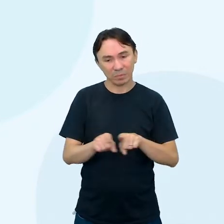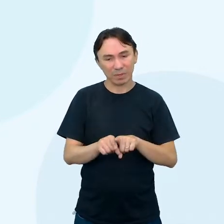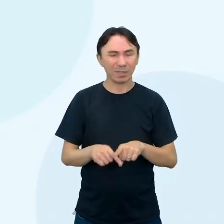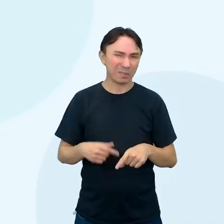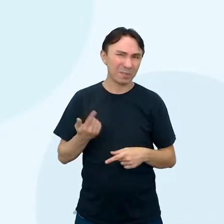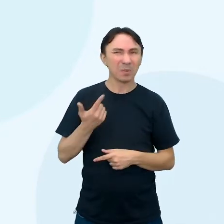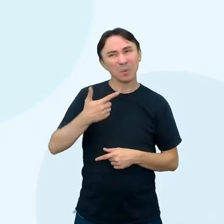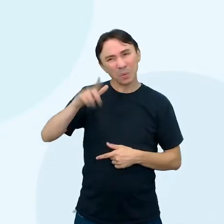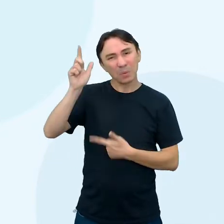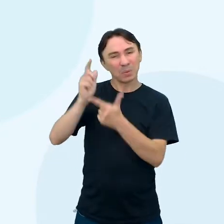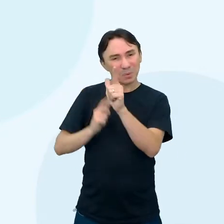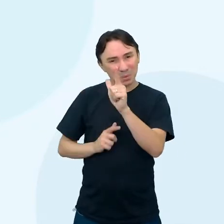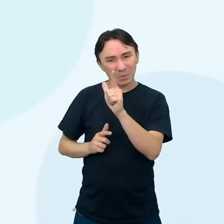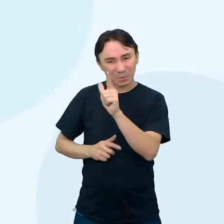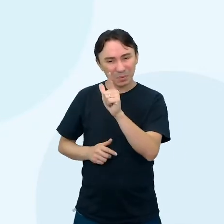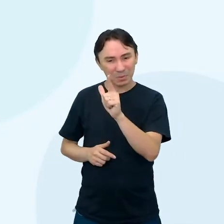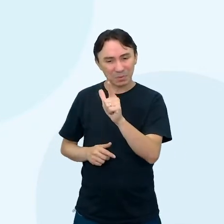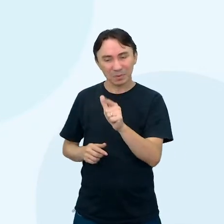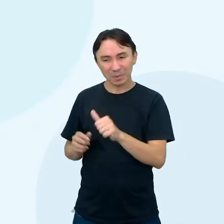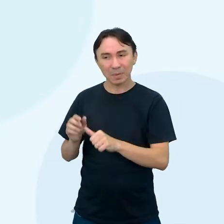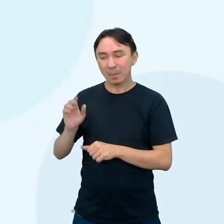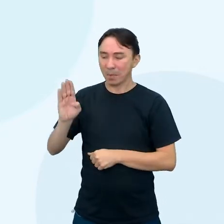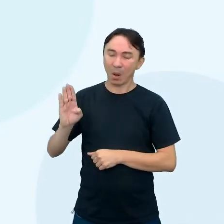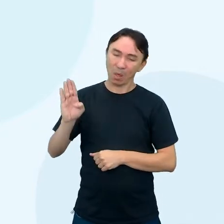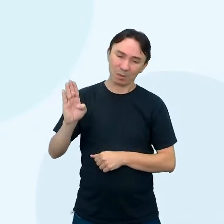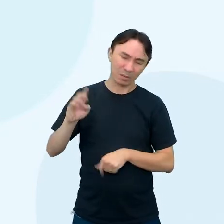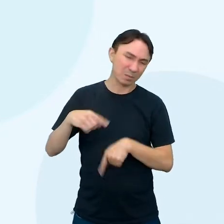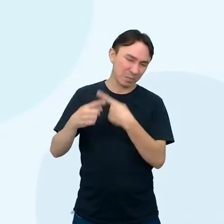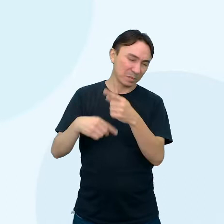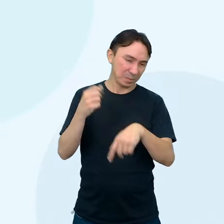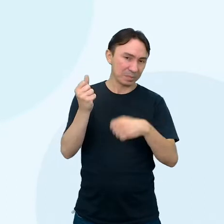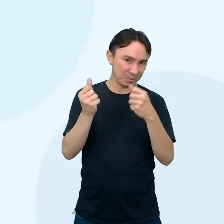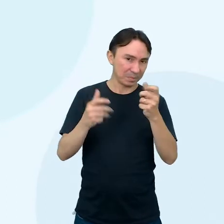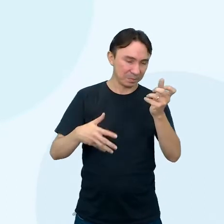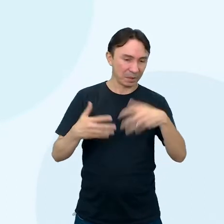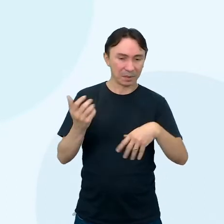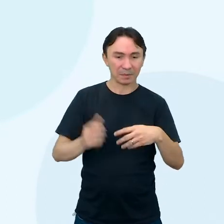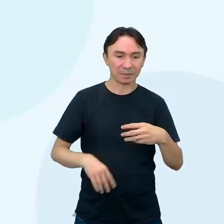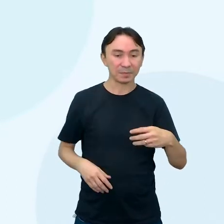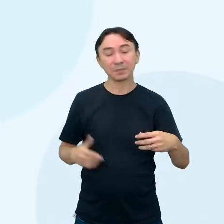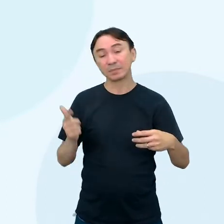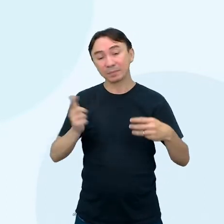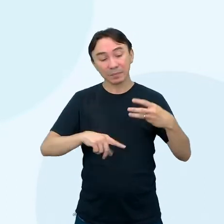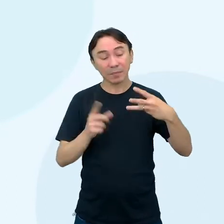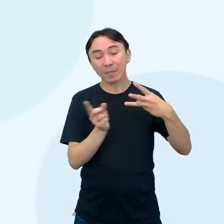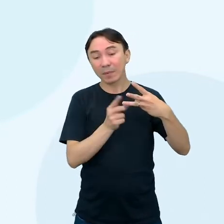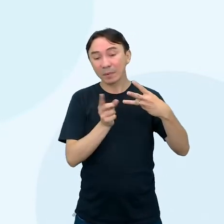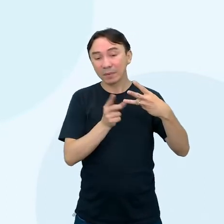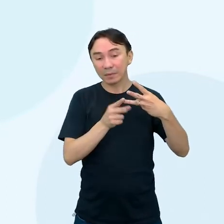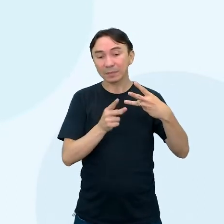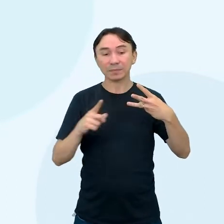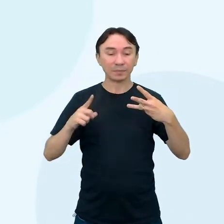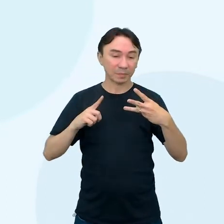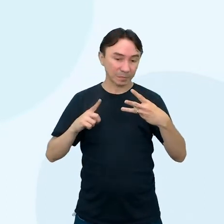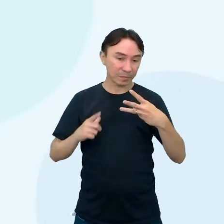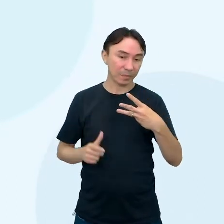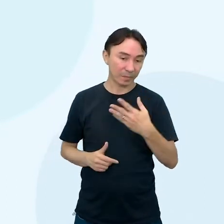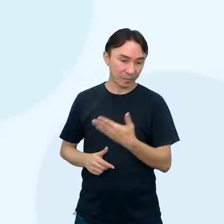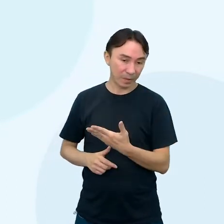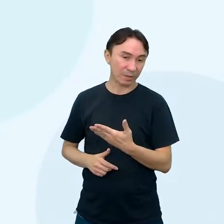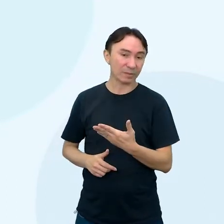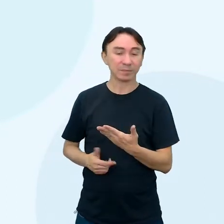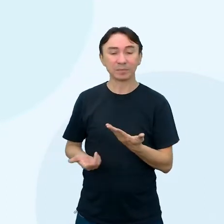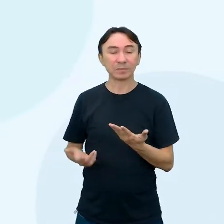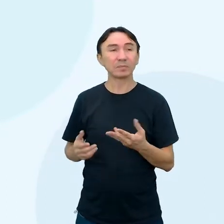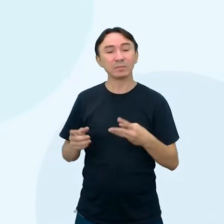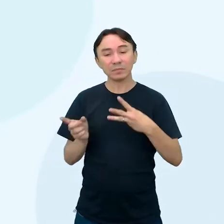aí é um pouco mais tardio dentro desse processo. Temos processos erosivos também ligados a